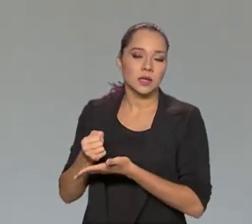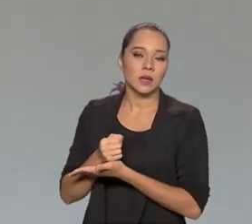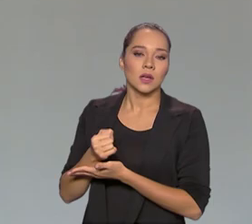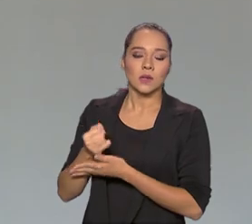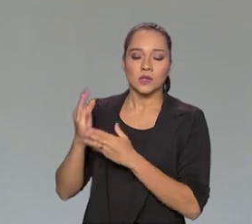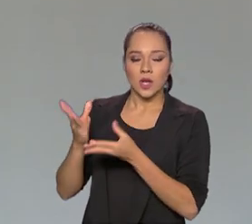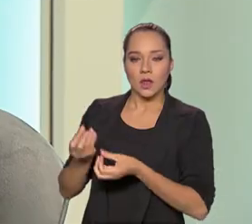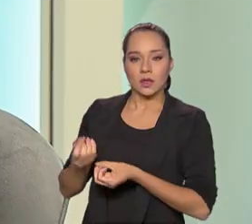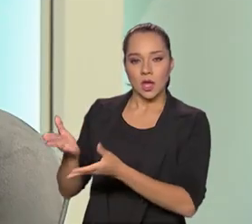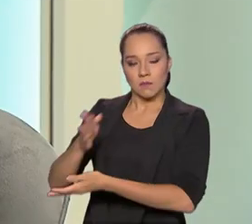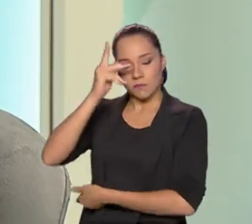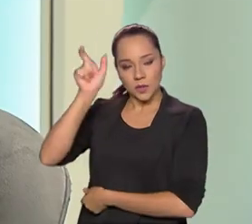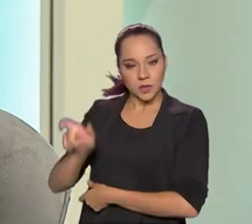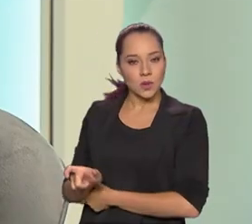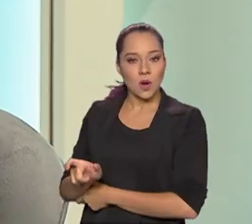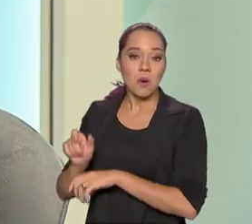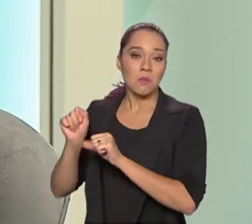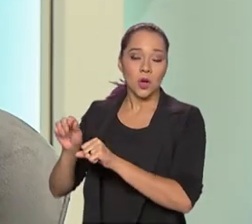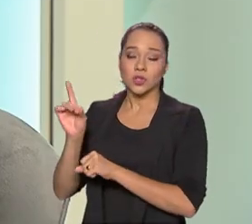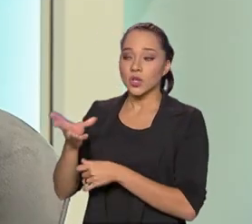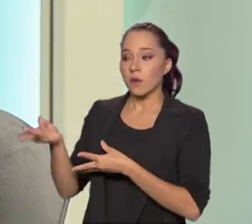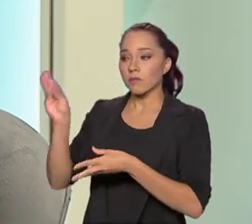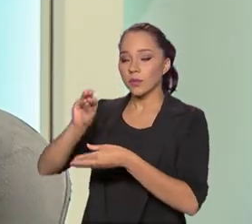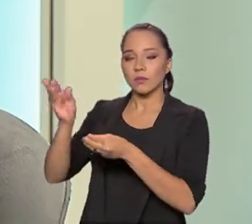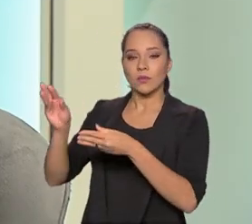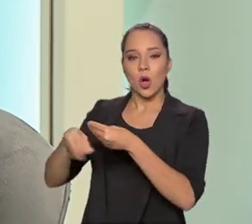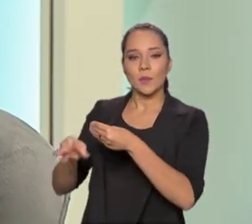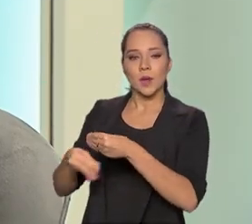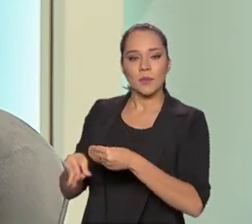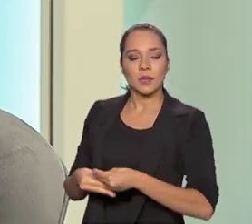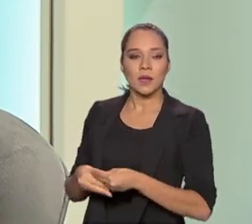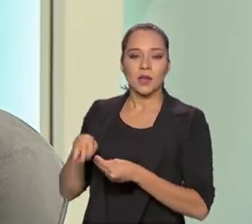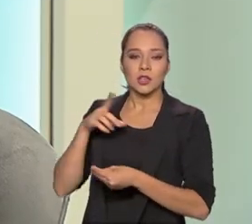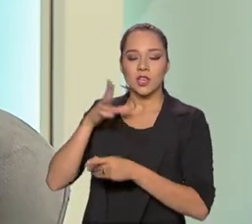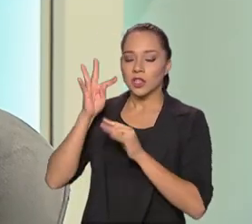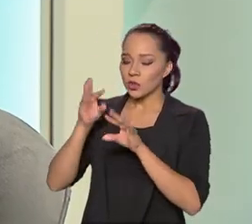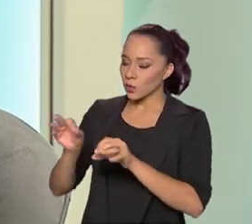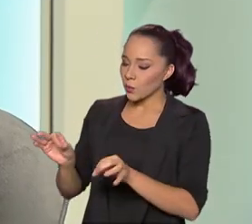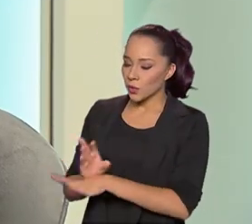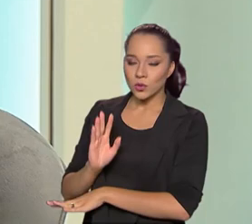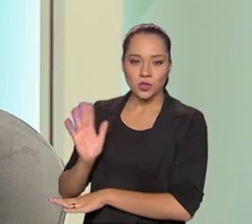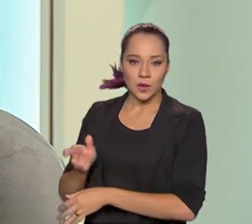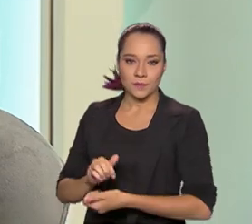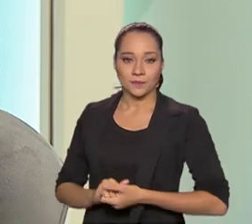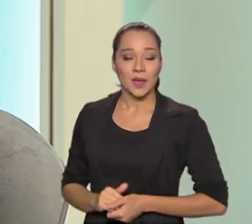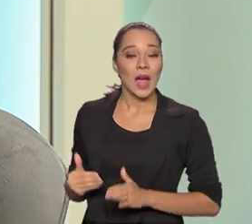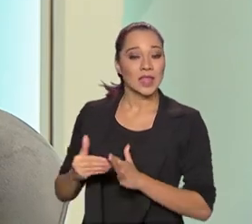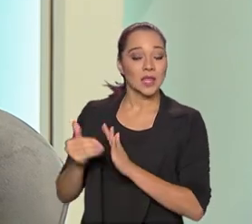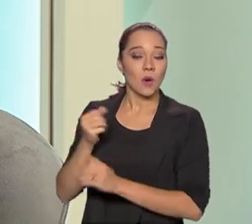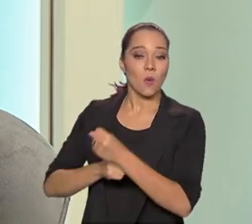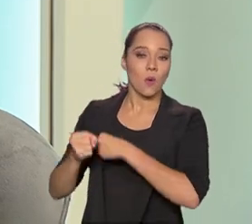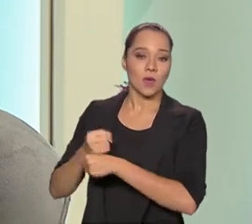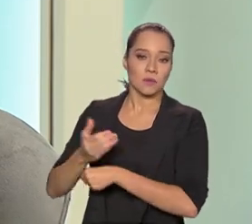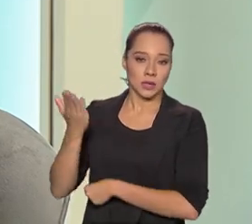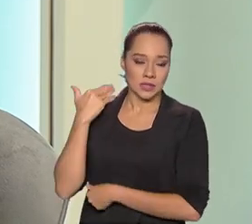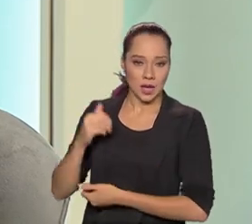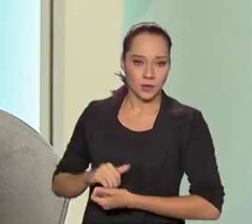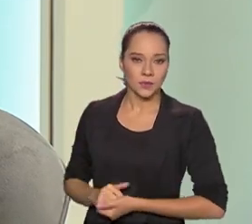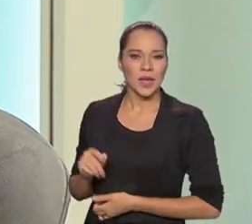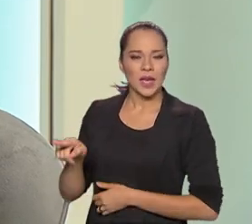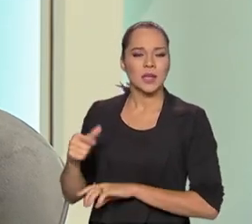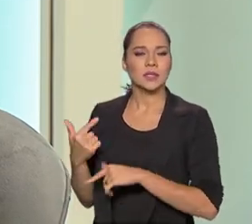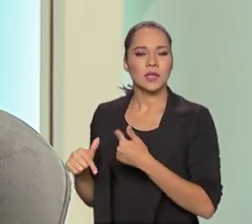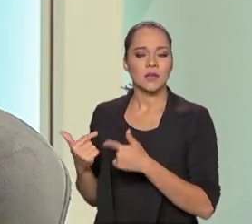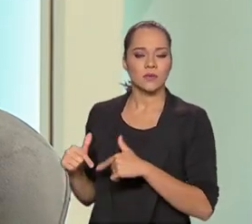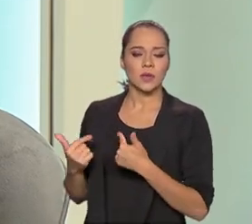ao contribuinte, que ele pode apenas complementar e já recebe quase tudo pronto. Até o ano passado, esse